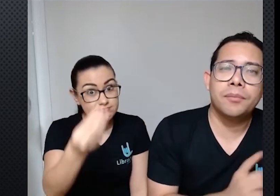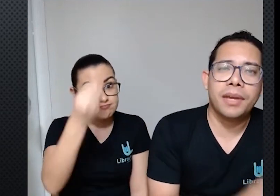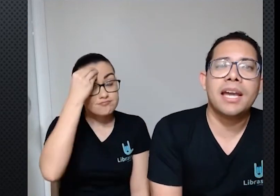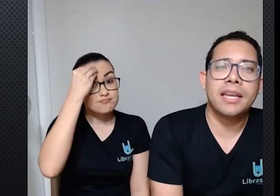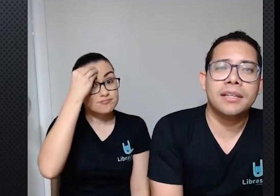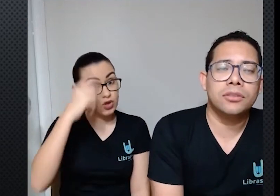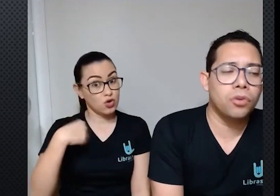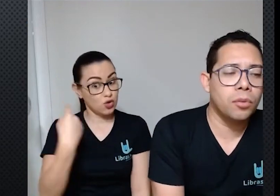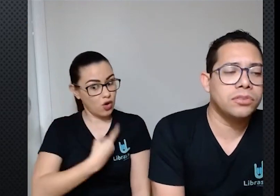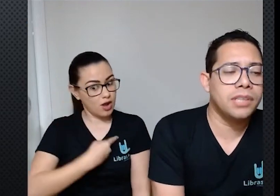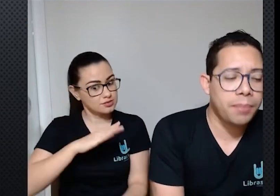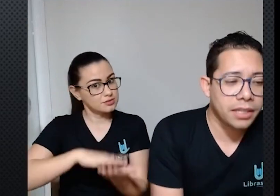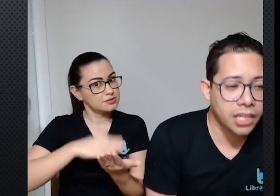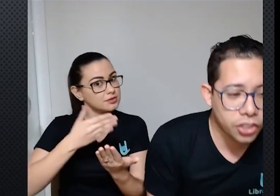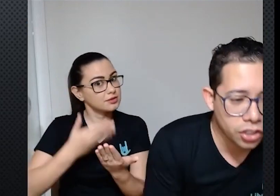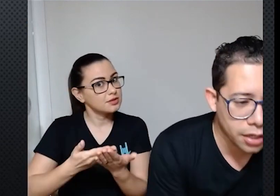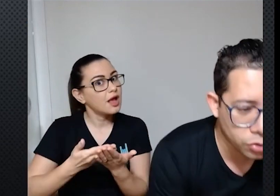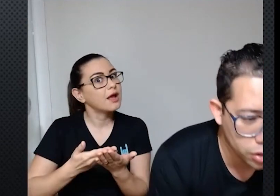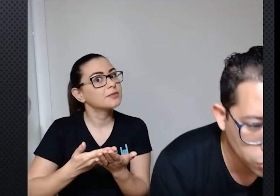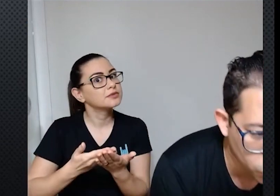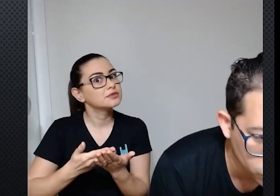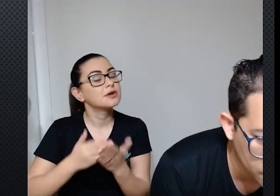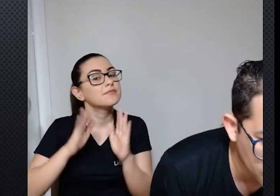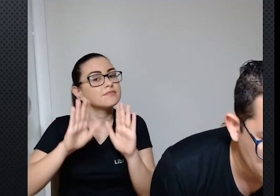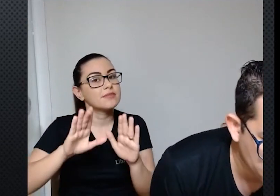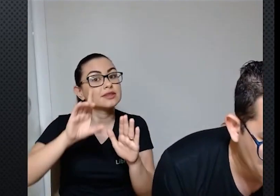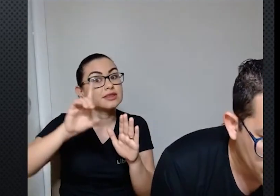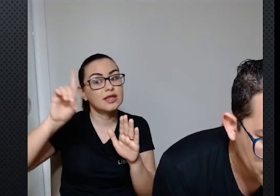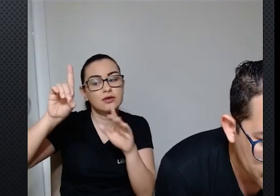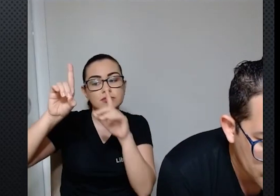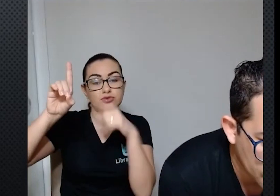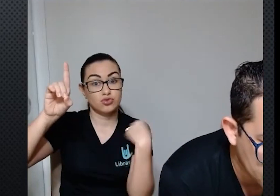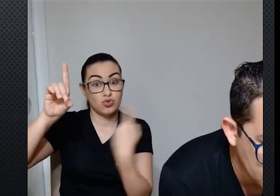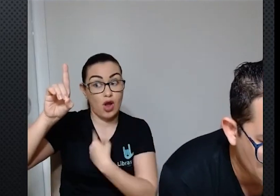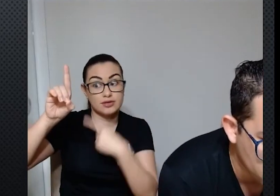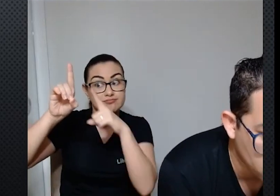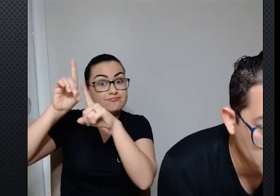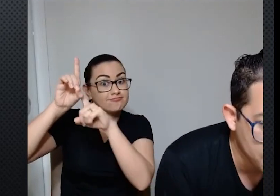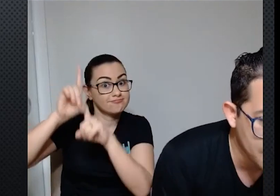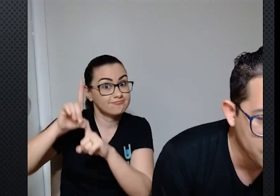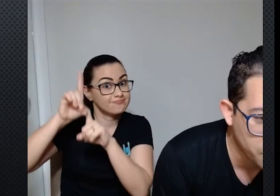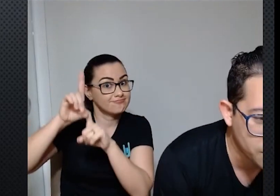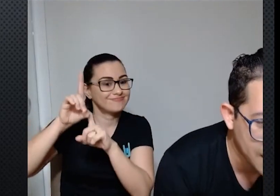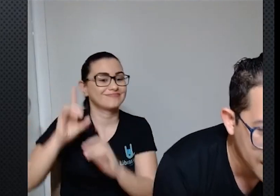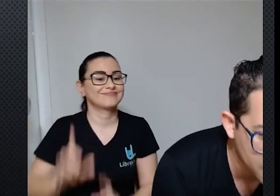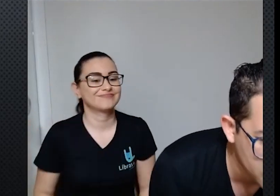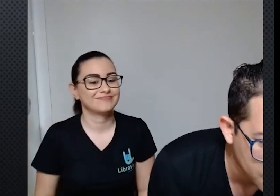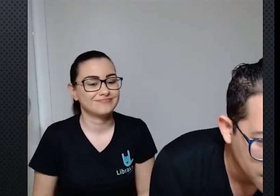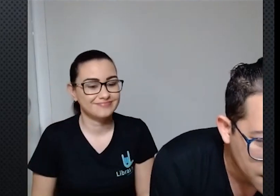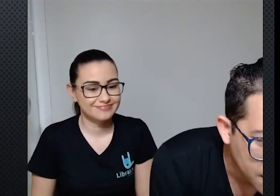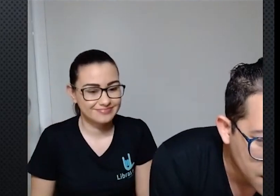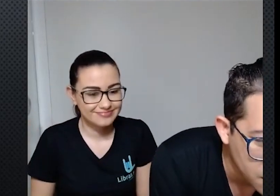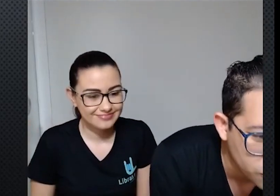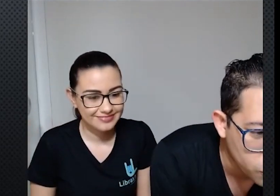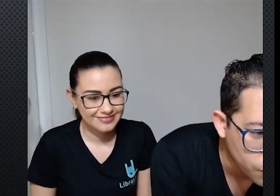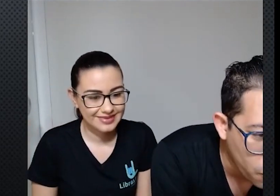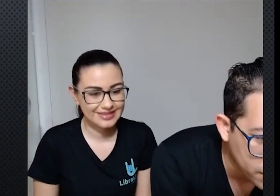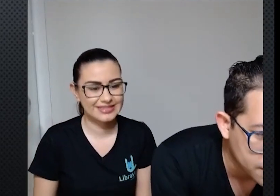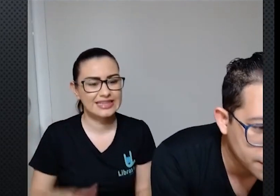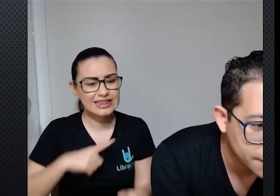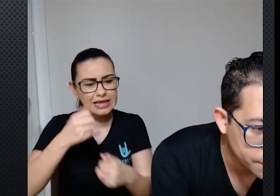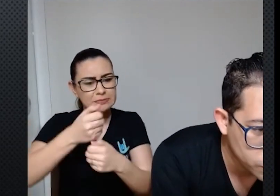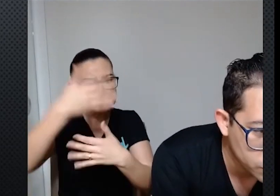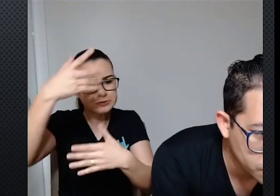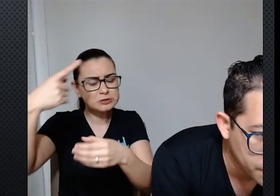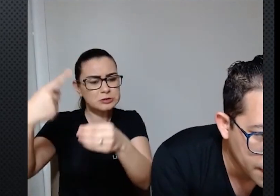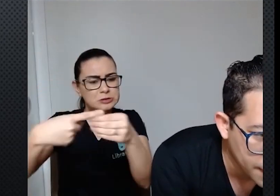nós também ainda somos dependentes de Deus em tudo, né? Beleza. O pessoal de Presidente Prudente, Cândido